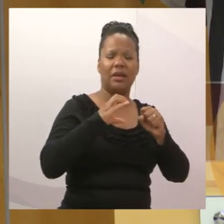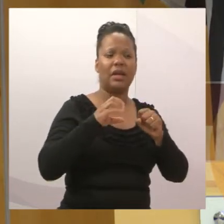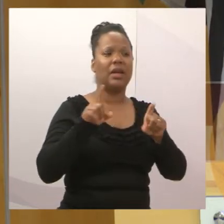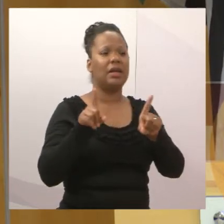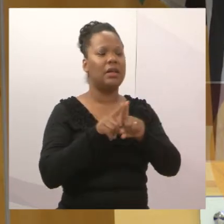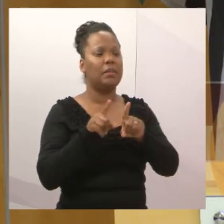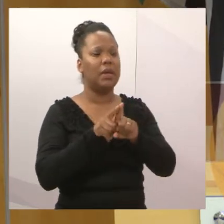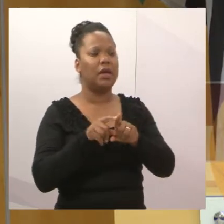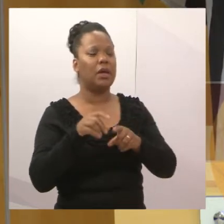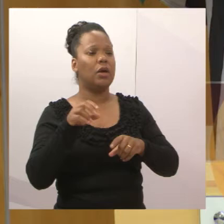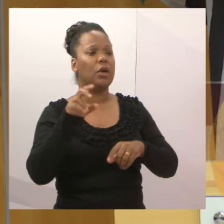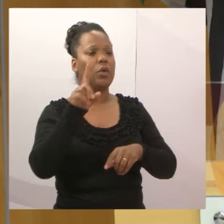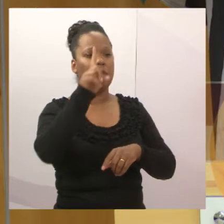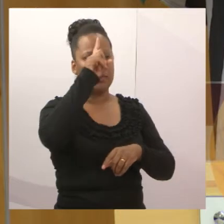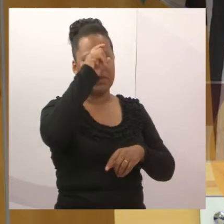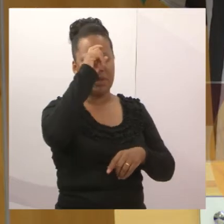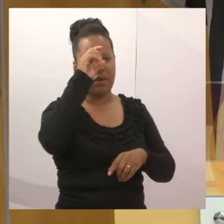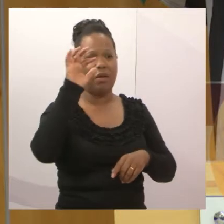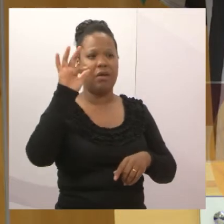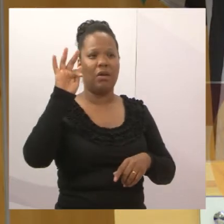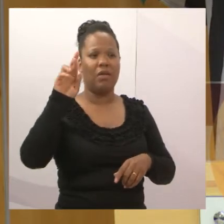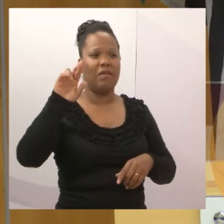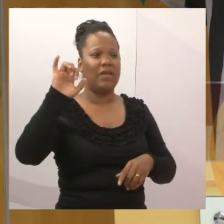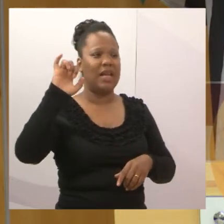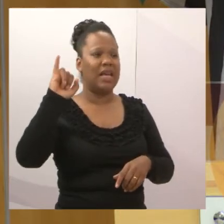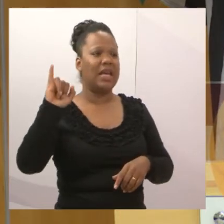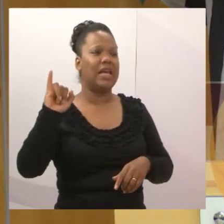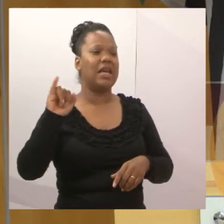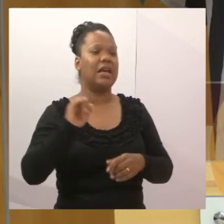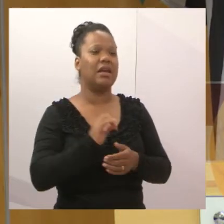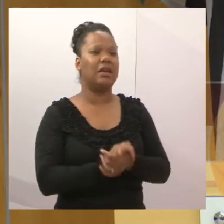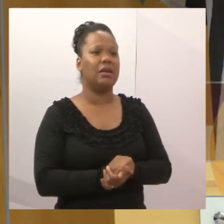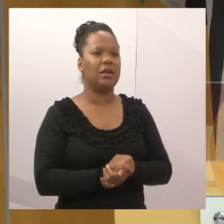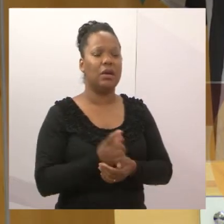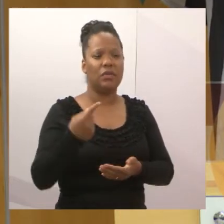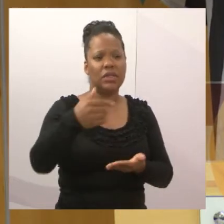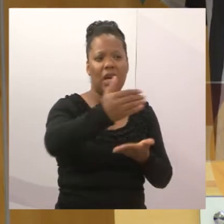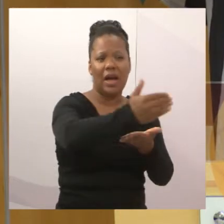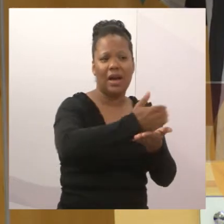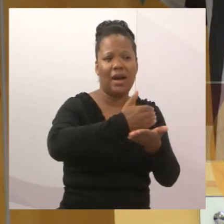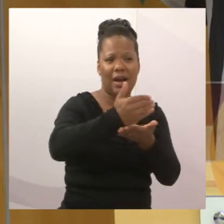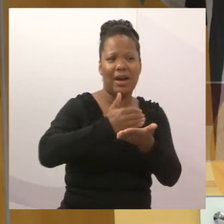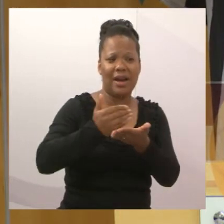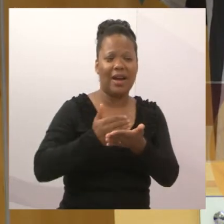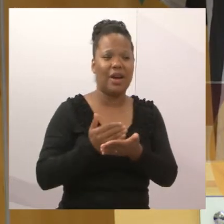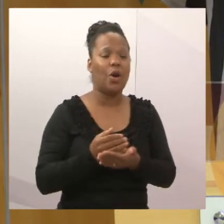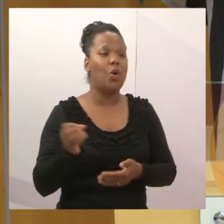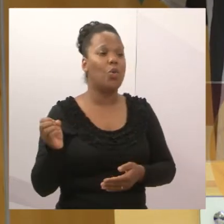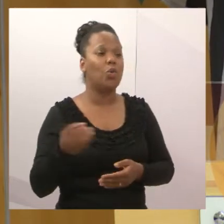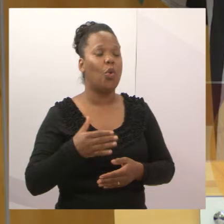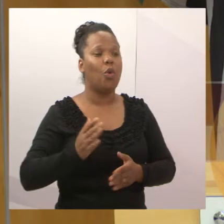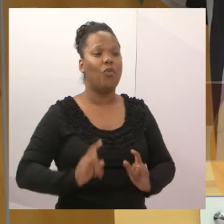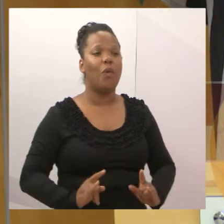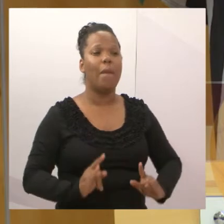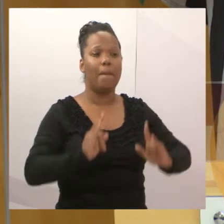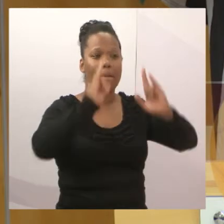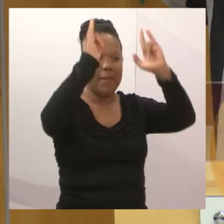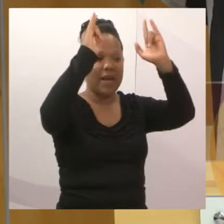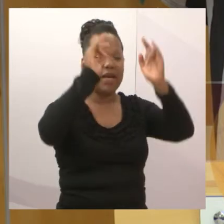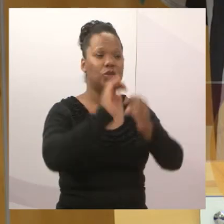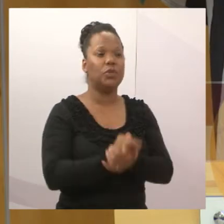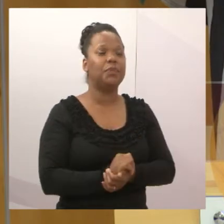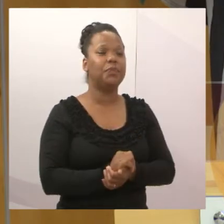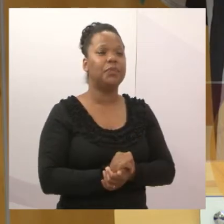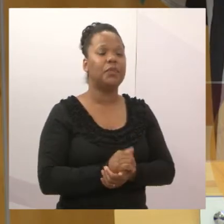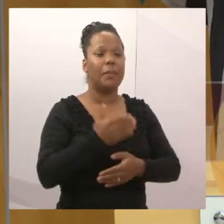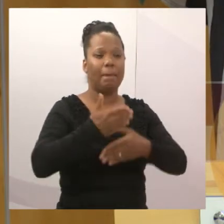São Francisco. Entrei num rateio aqui com o pessoal para que a gente faça o novo prédio do Cetro, que é o Centro de Oncologia, onde